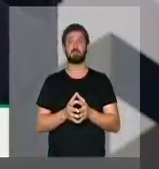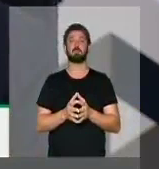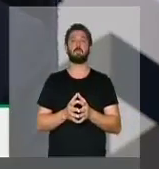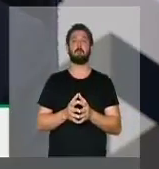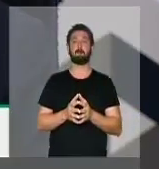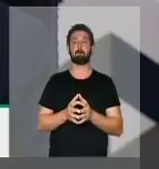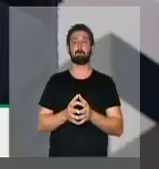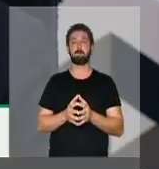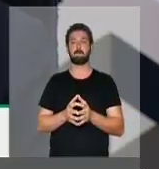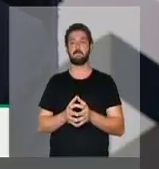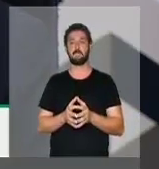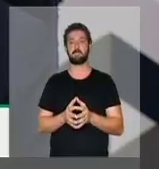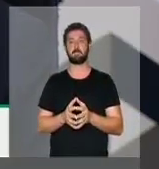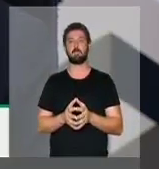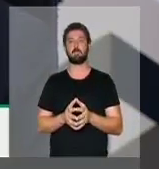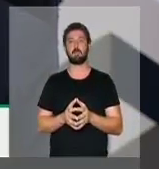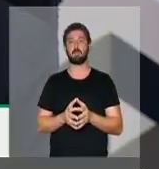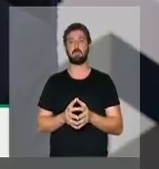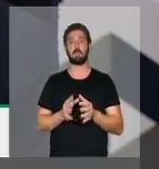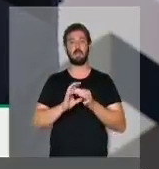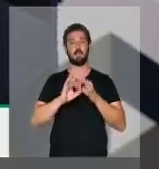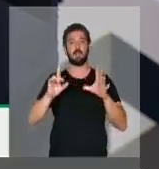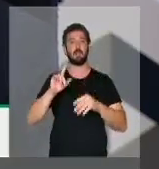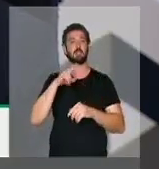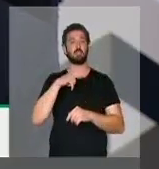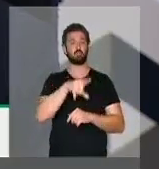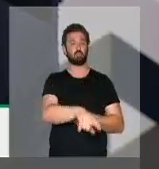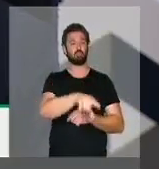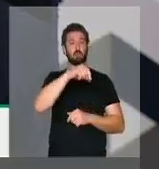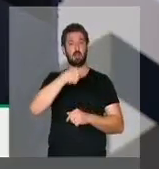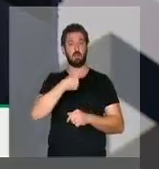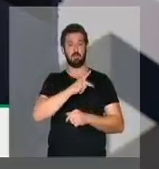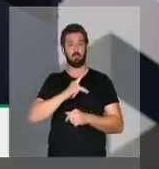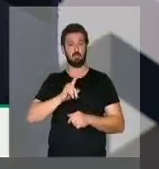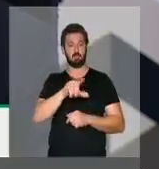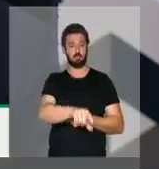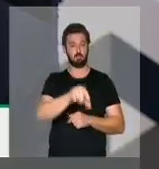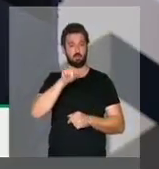responderam a esse problema? Nós não deixamos a pessoa nomear.